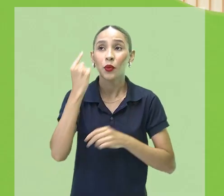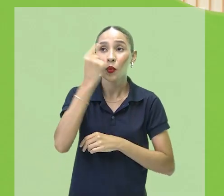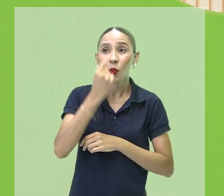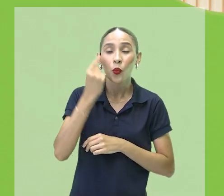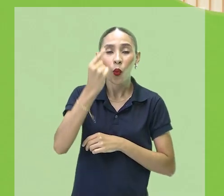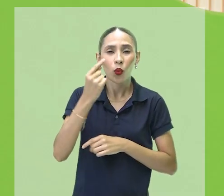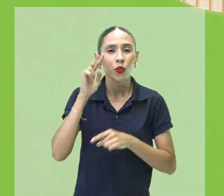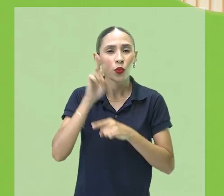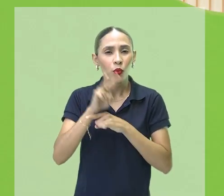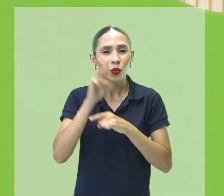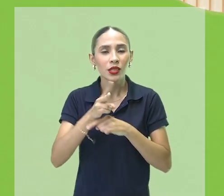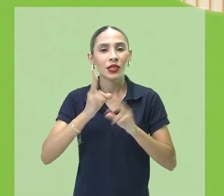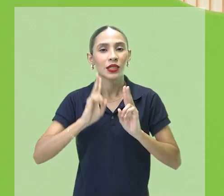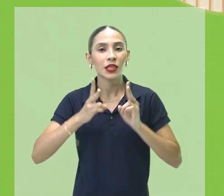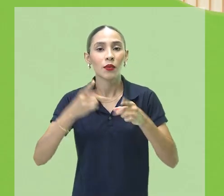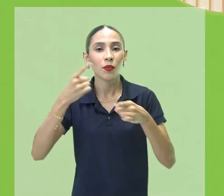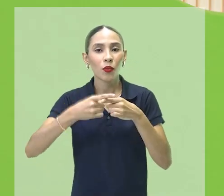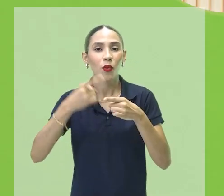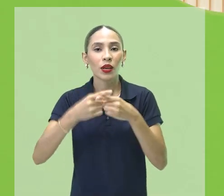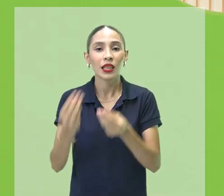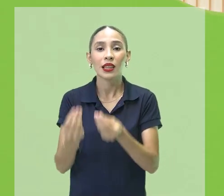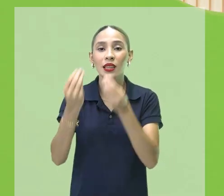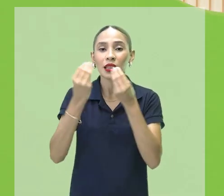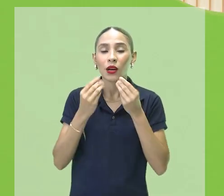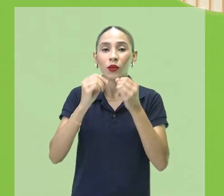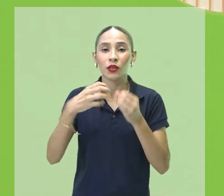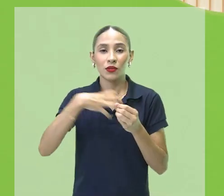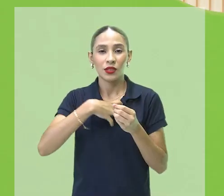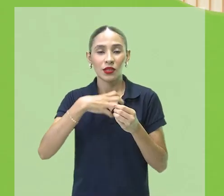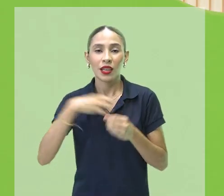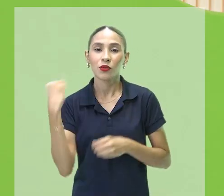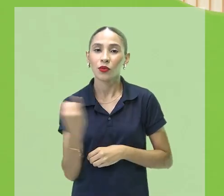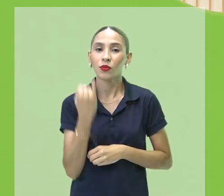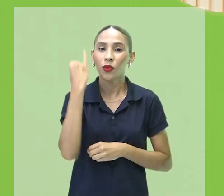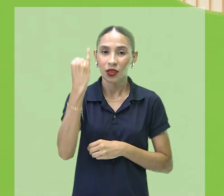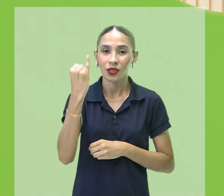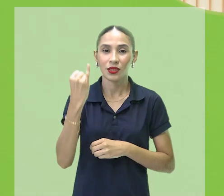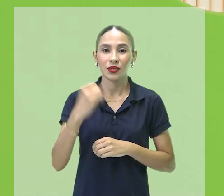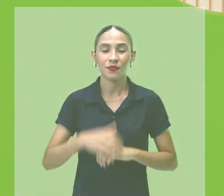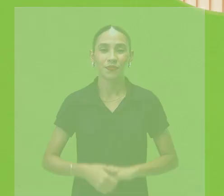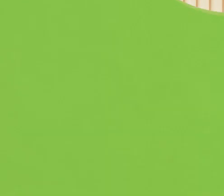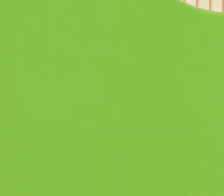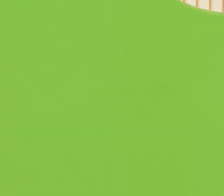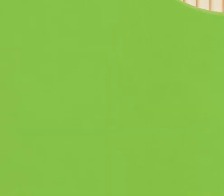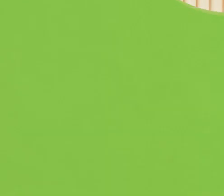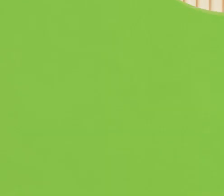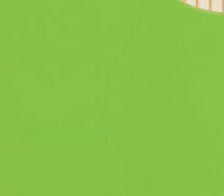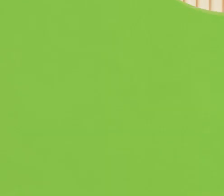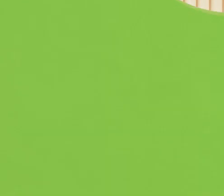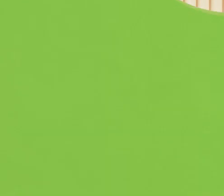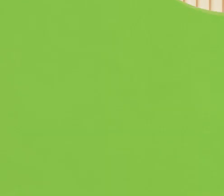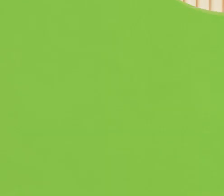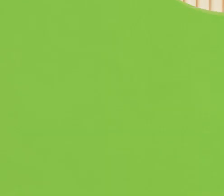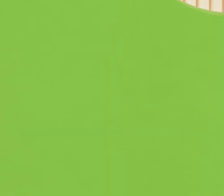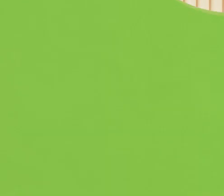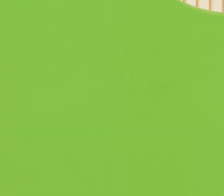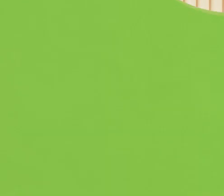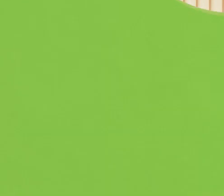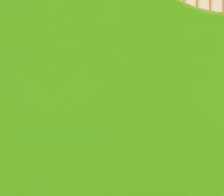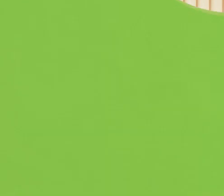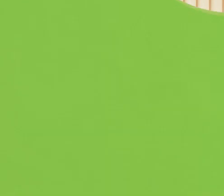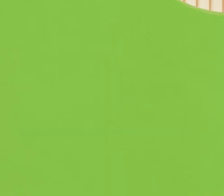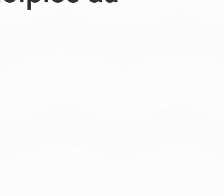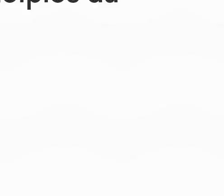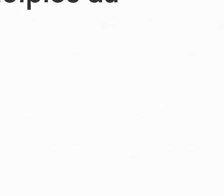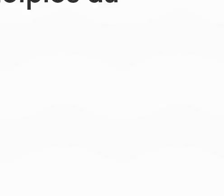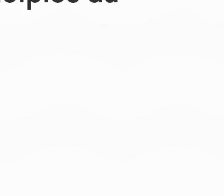muito bem, porque eles nos dão um sentido muito importante, que é o da visão. Bem, vamos continuar a nossa aula falando dos